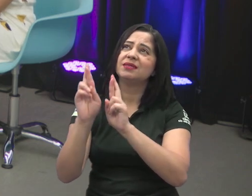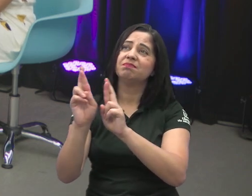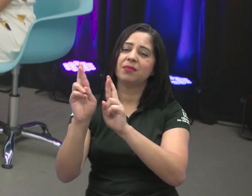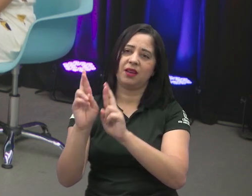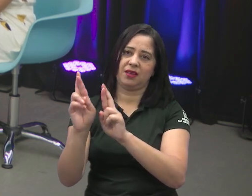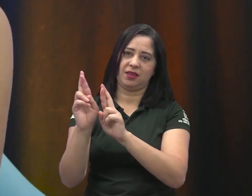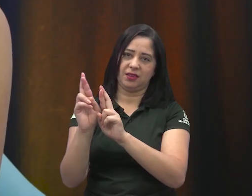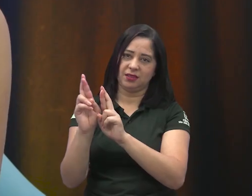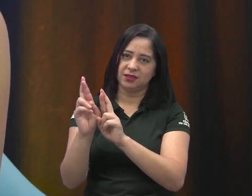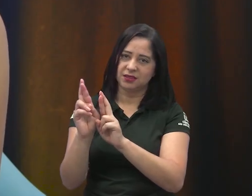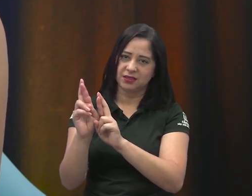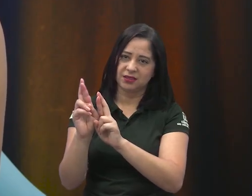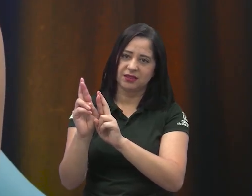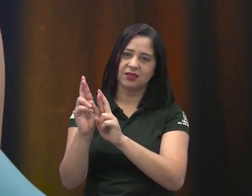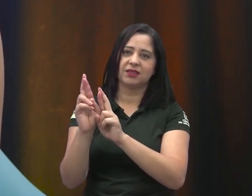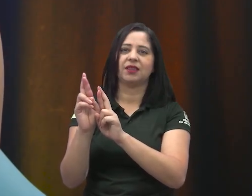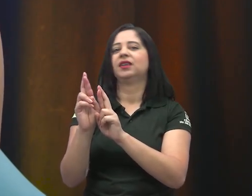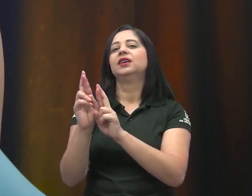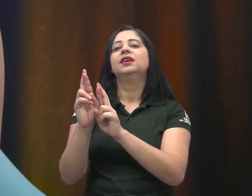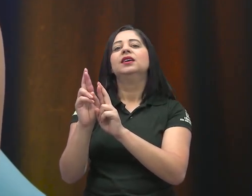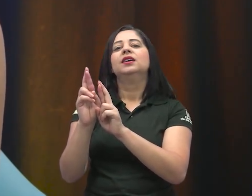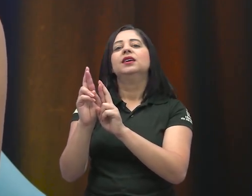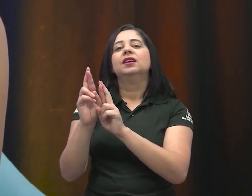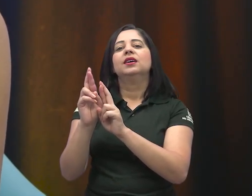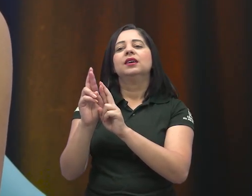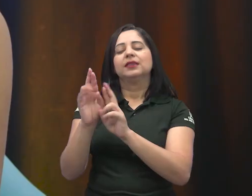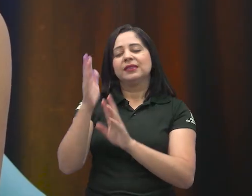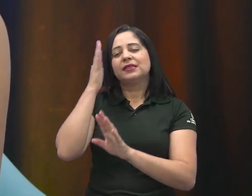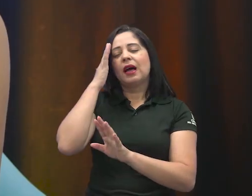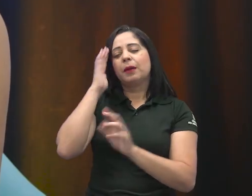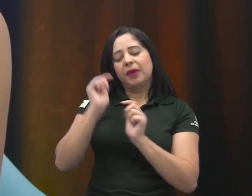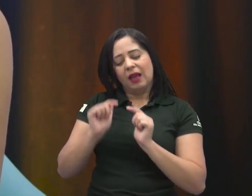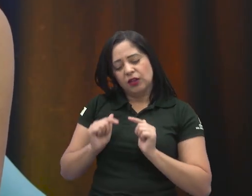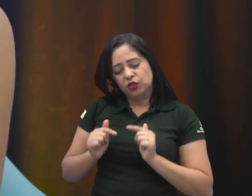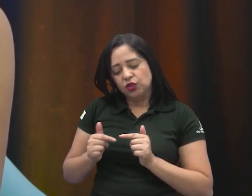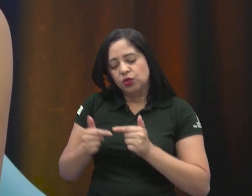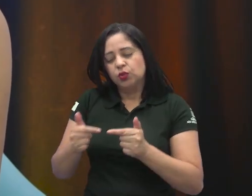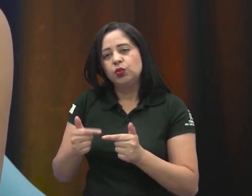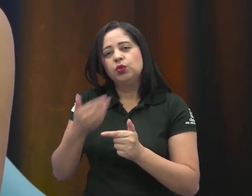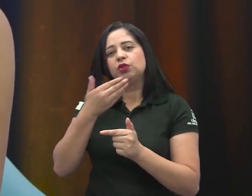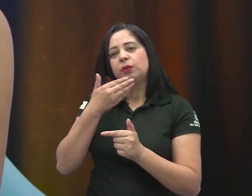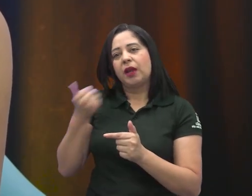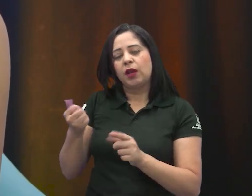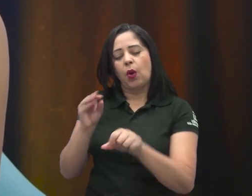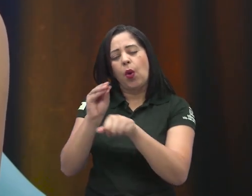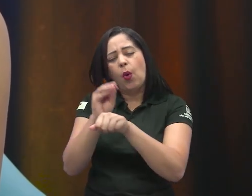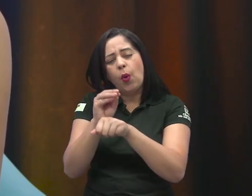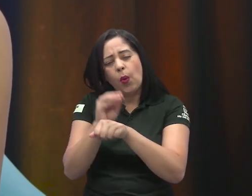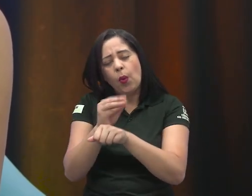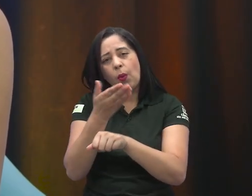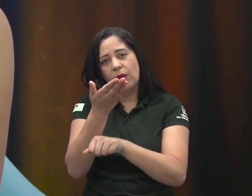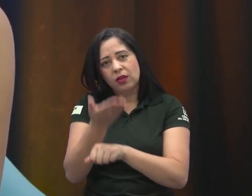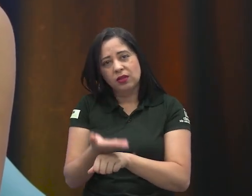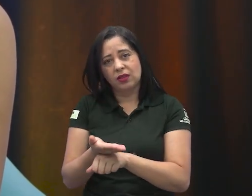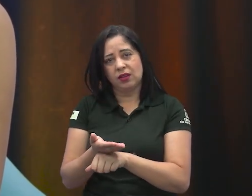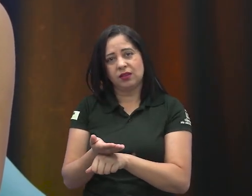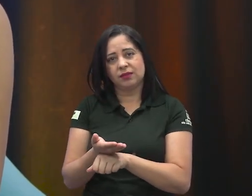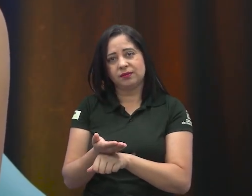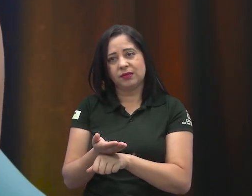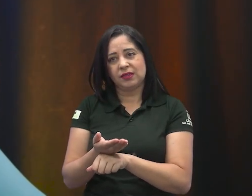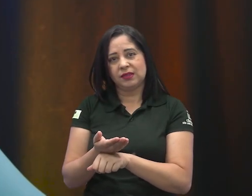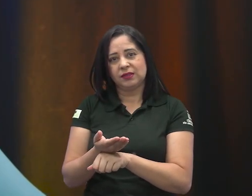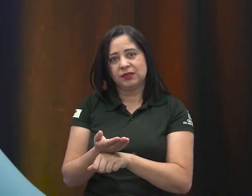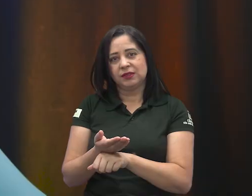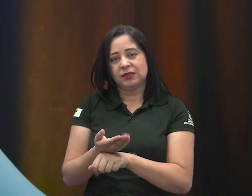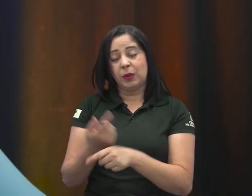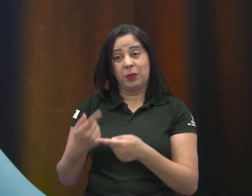assim, de agir um pouco melhor, talvez, né, nesse cuidado com a família, que talvez